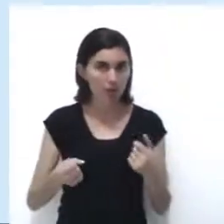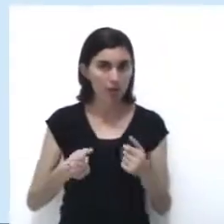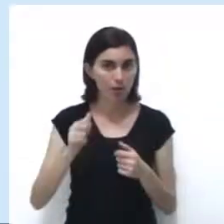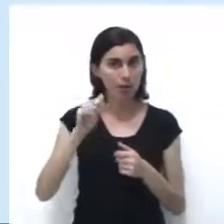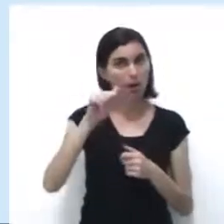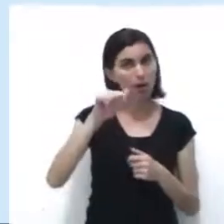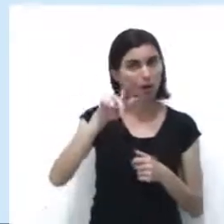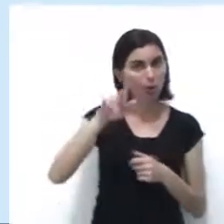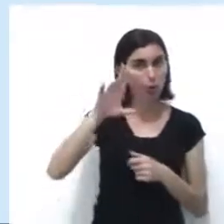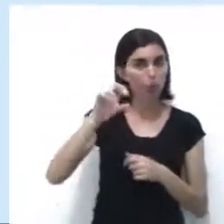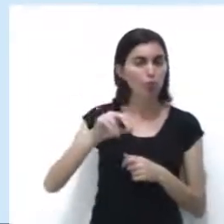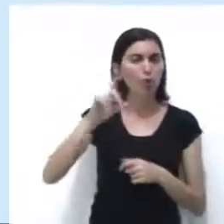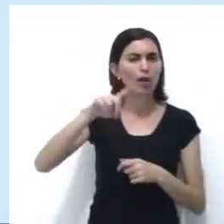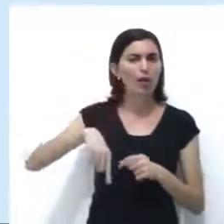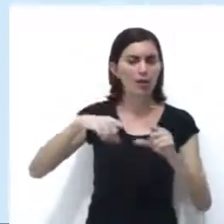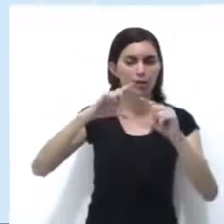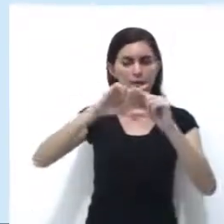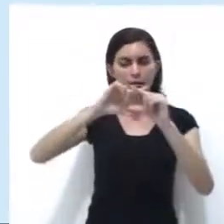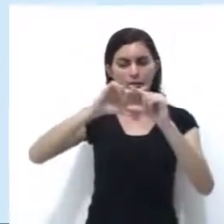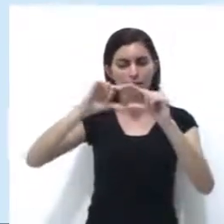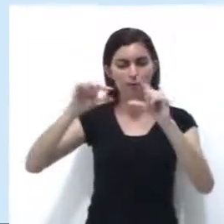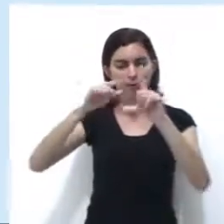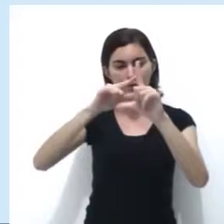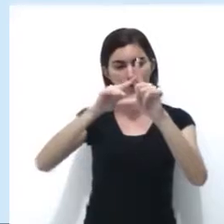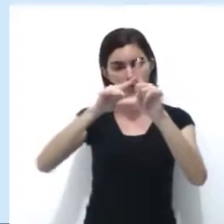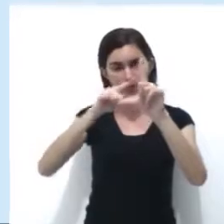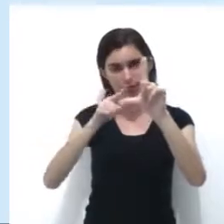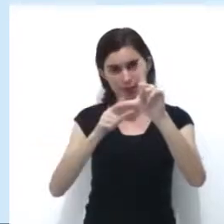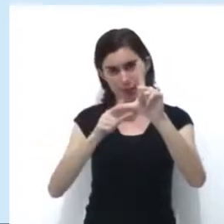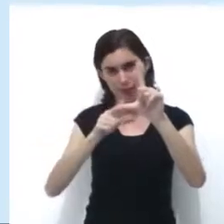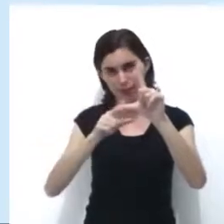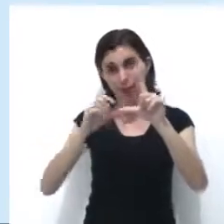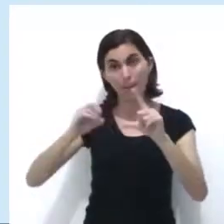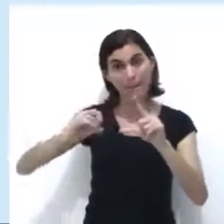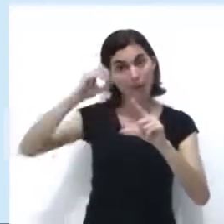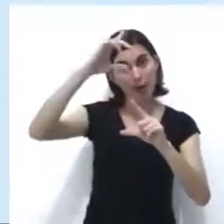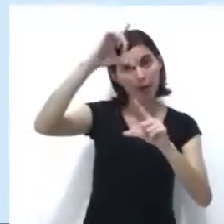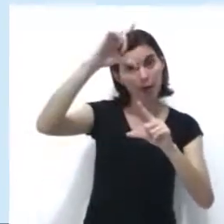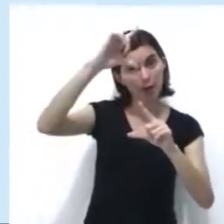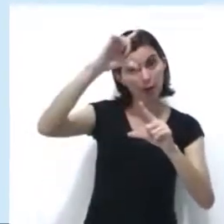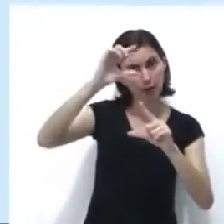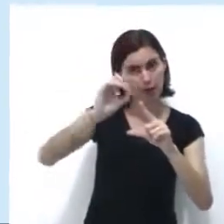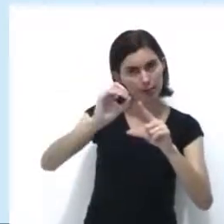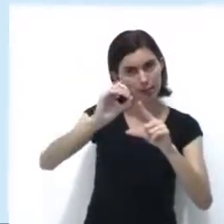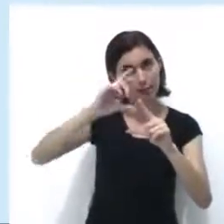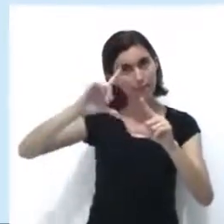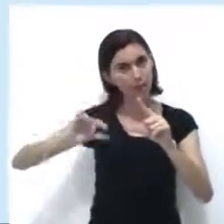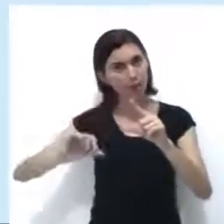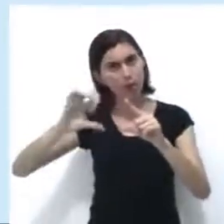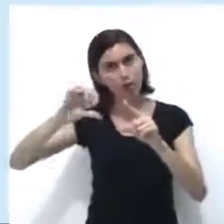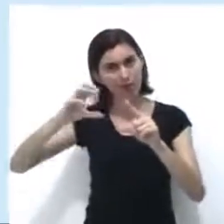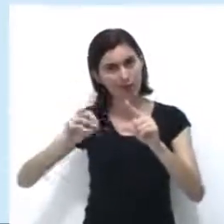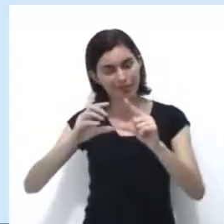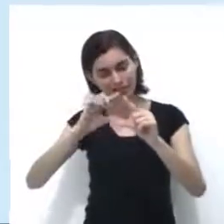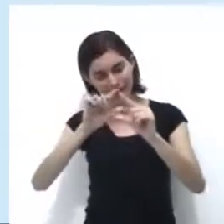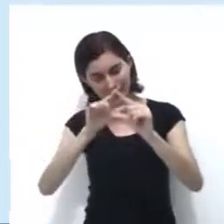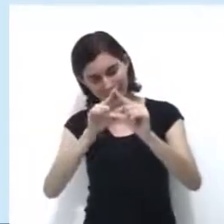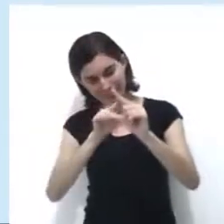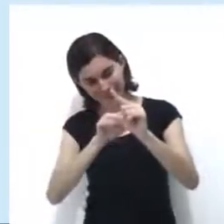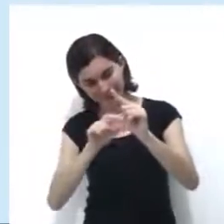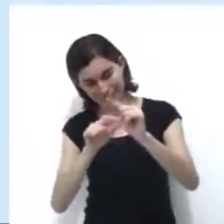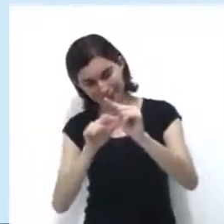O ângulo agudo é justamente aquele ângulo maior do que 0 e menor do que 90, tá